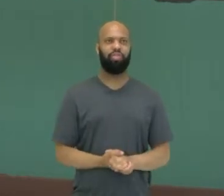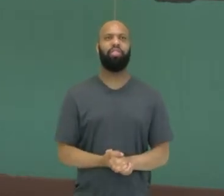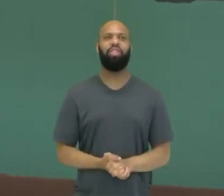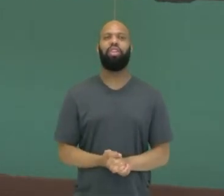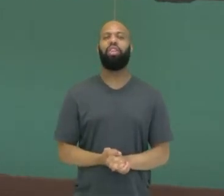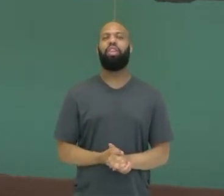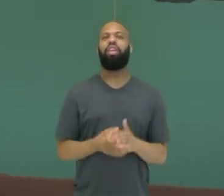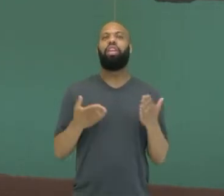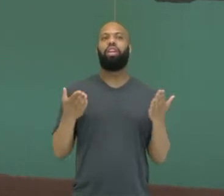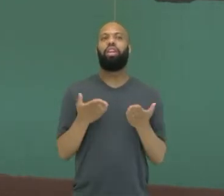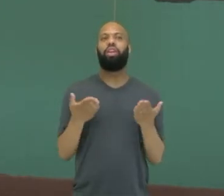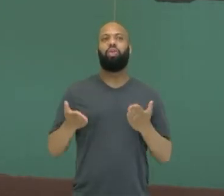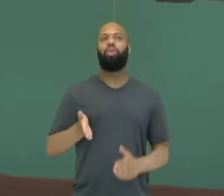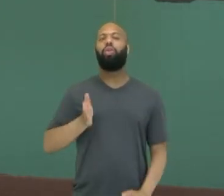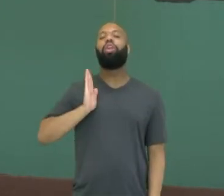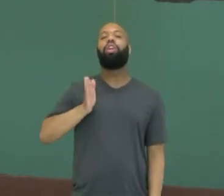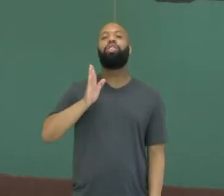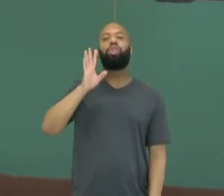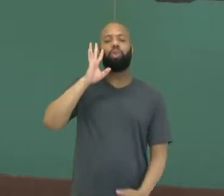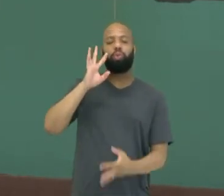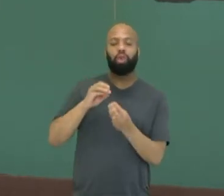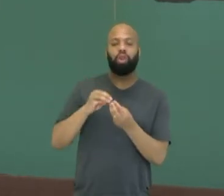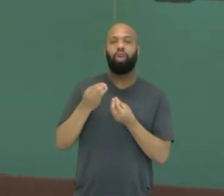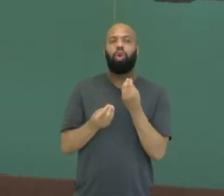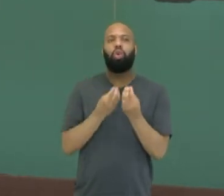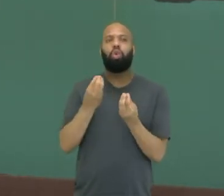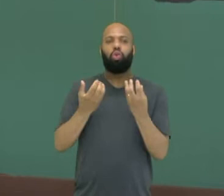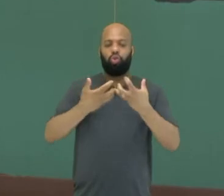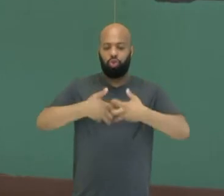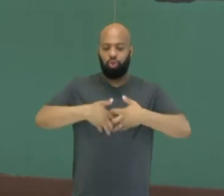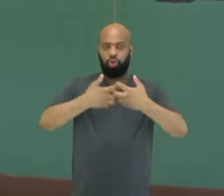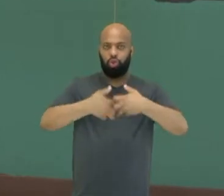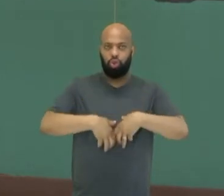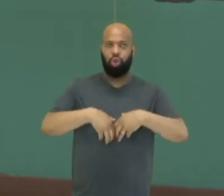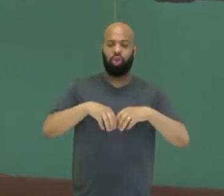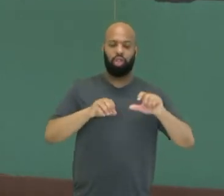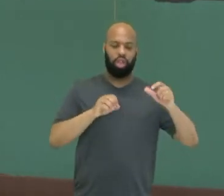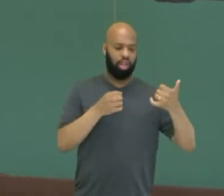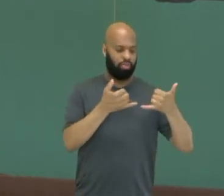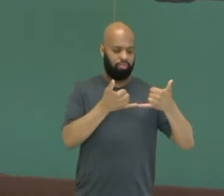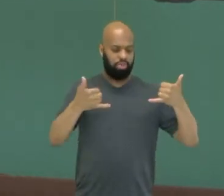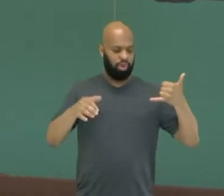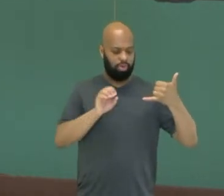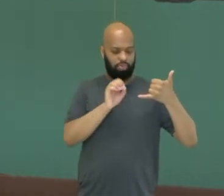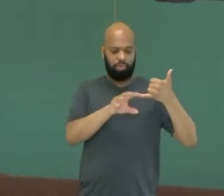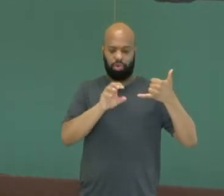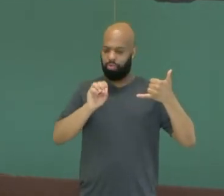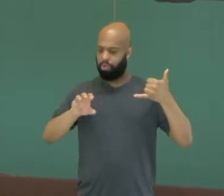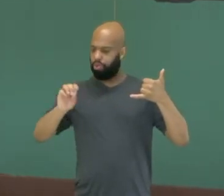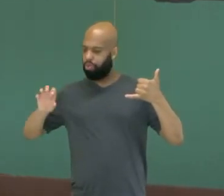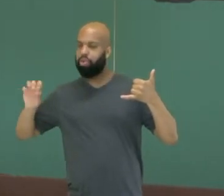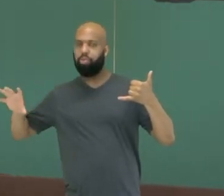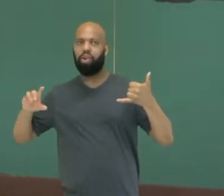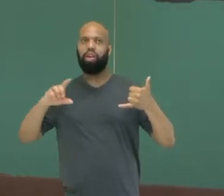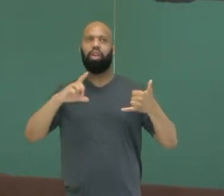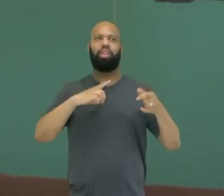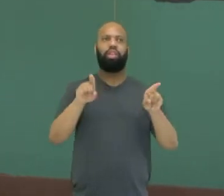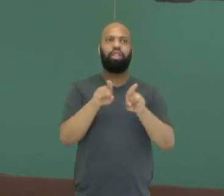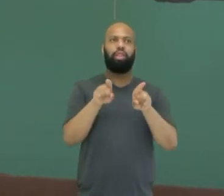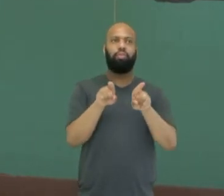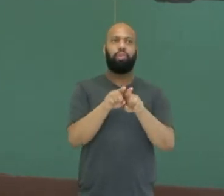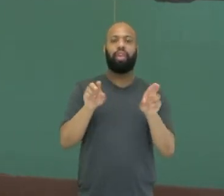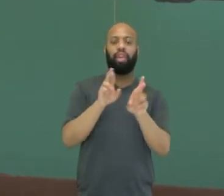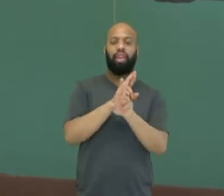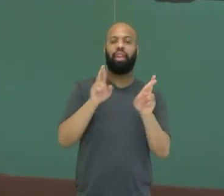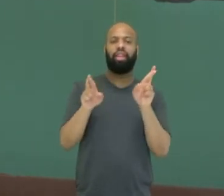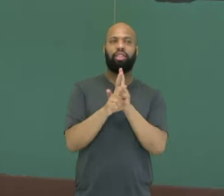nós já entendemos um pouco do funcionamento da luzinha de Natal. E se eu contar que isso tem associação, relação com o